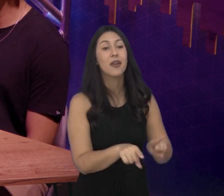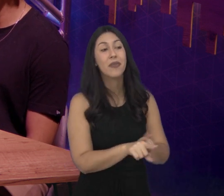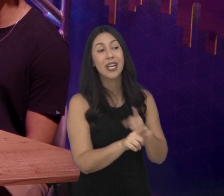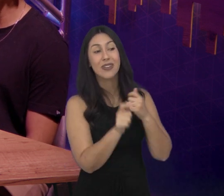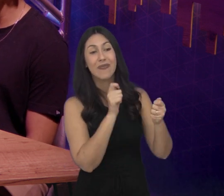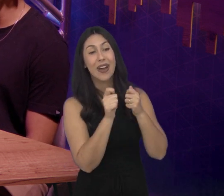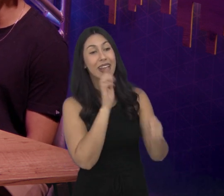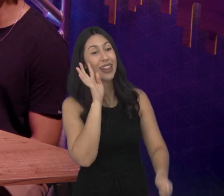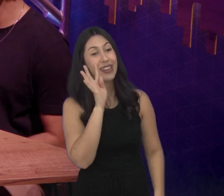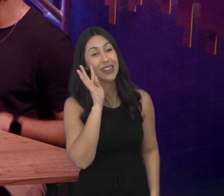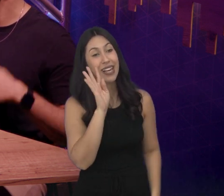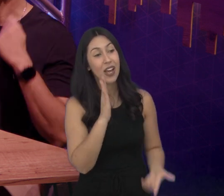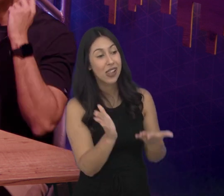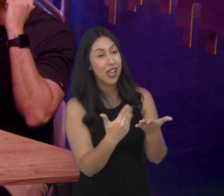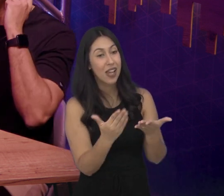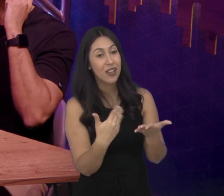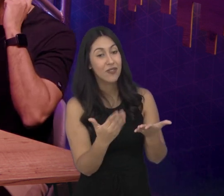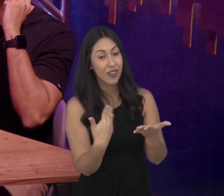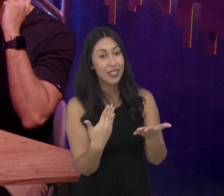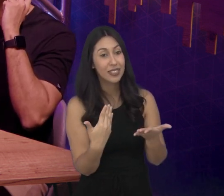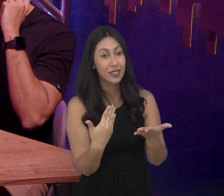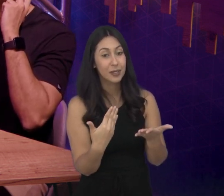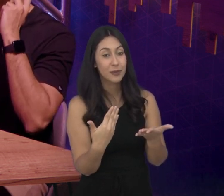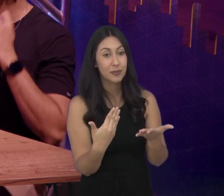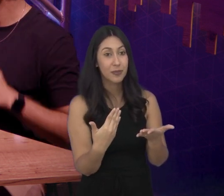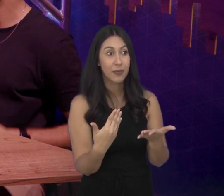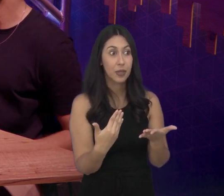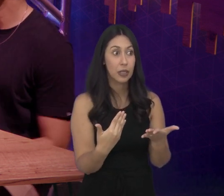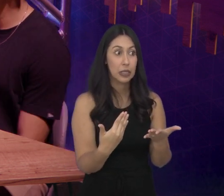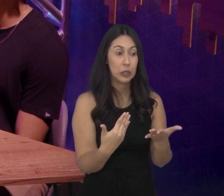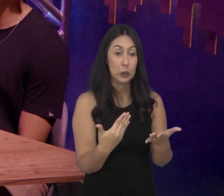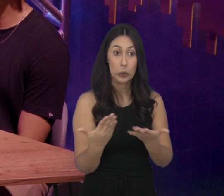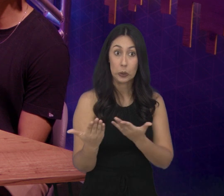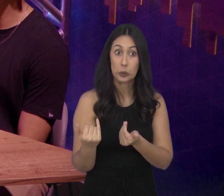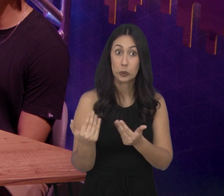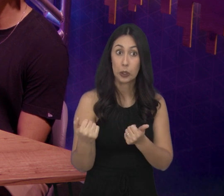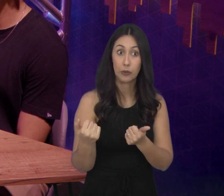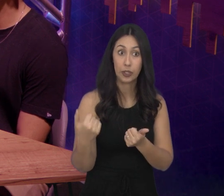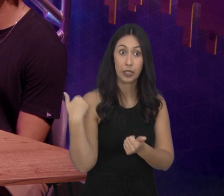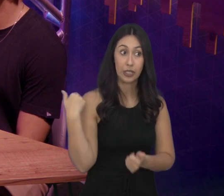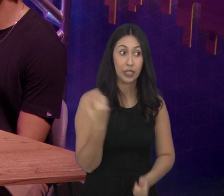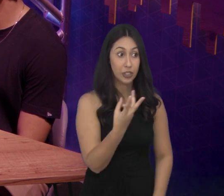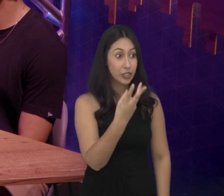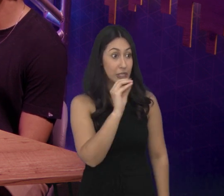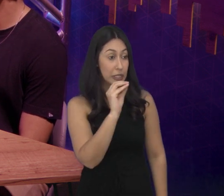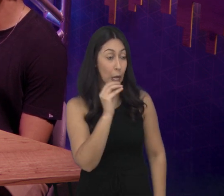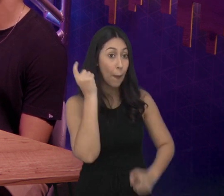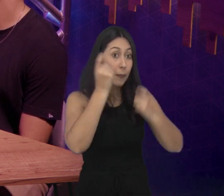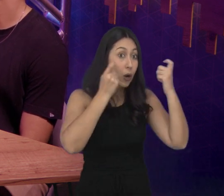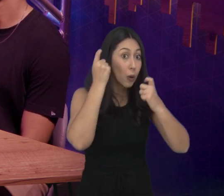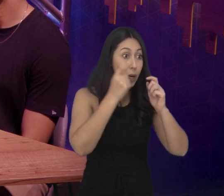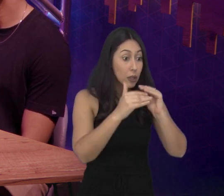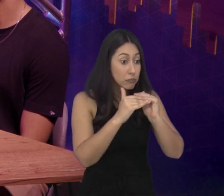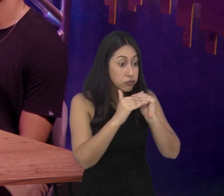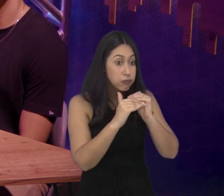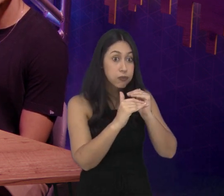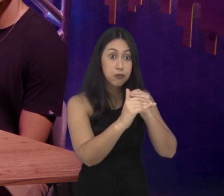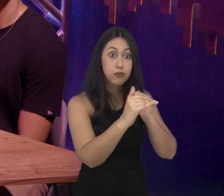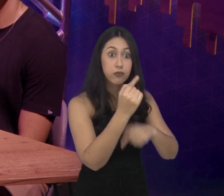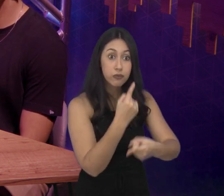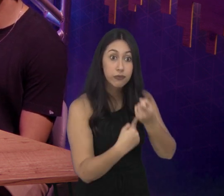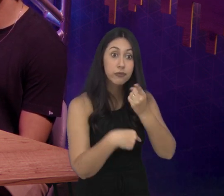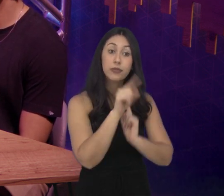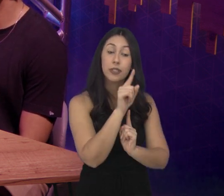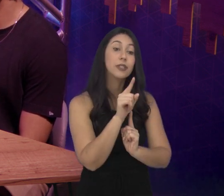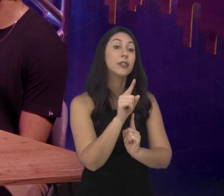uma reportagem aqui bem legal da Folha de São Paulo, que é a crise dos 30 anos aflige jovens com pressão por estabilidade e sucesso, que é justamente isso,